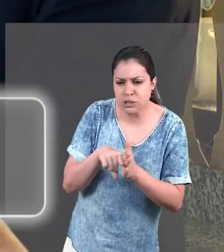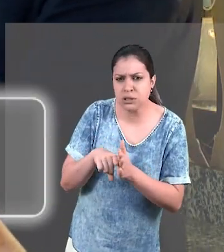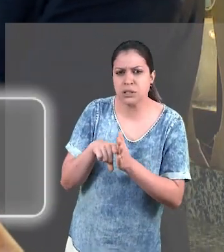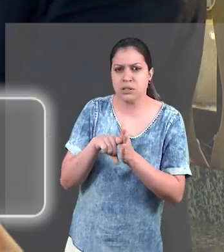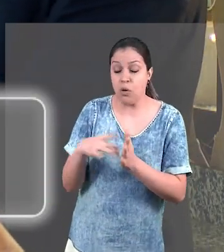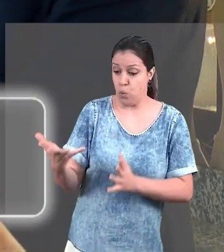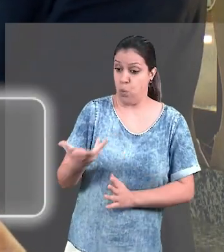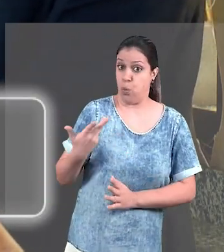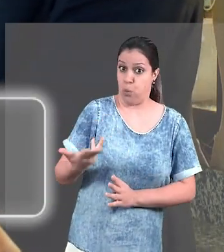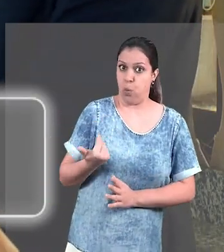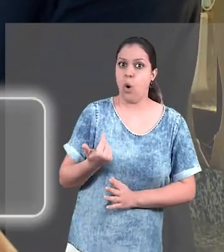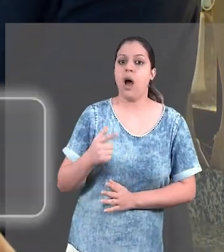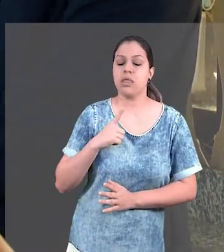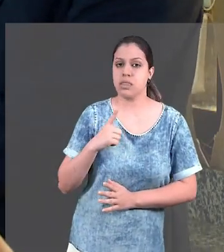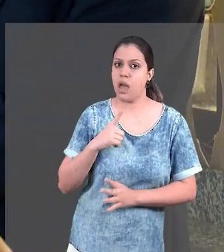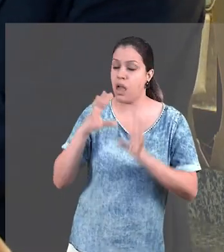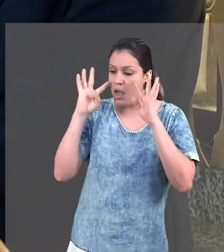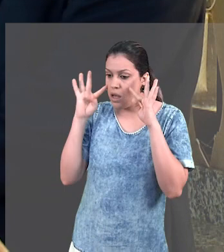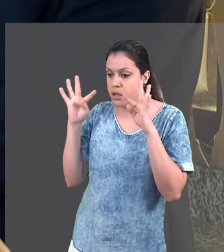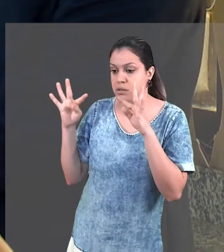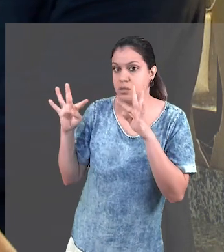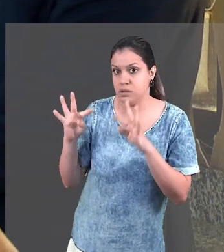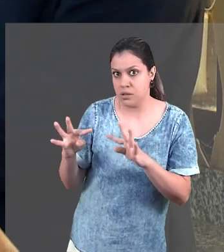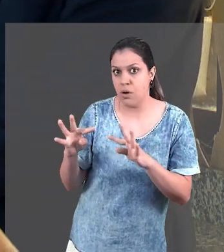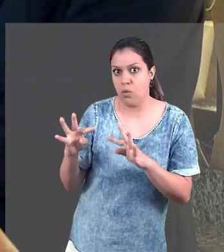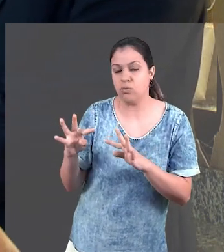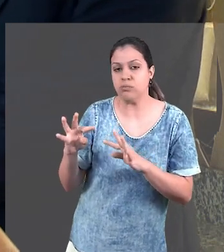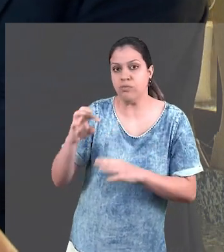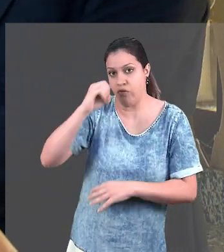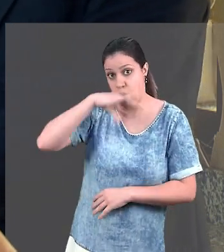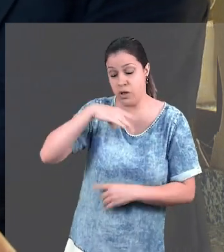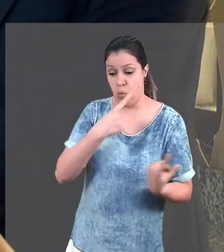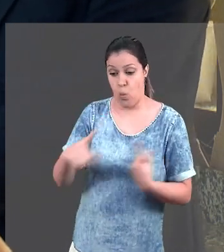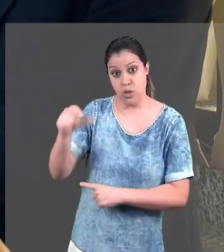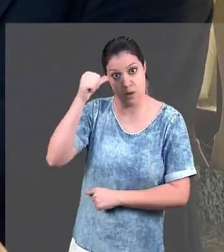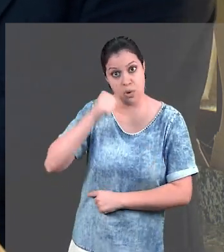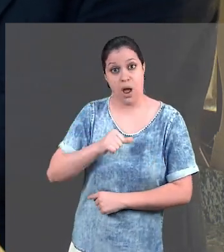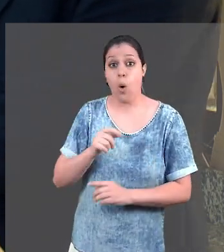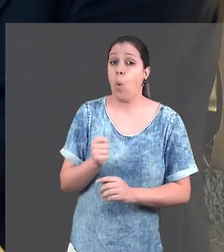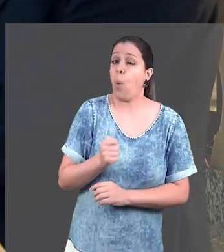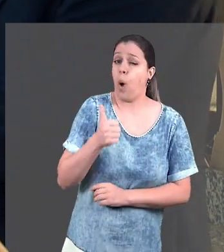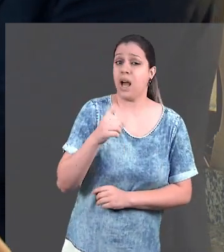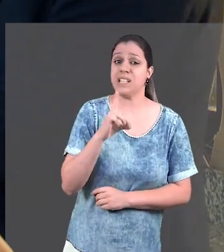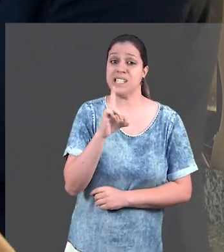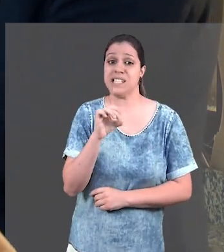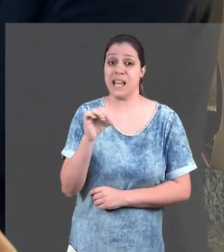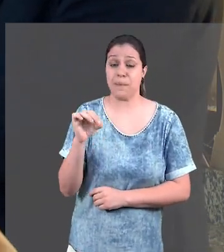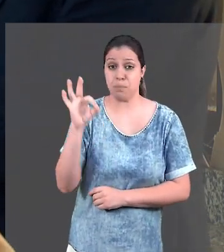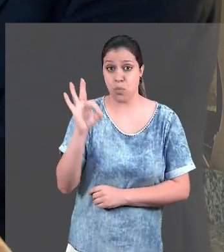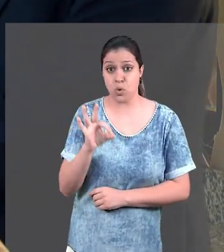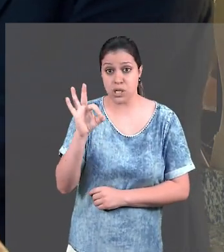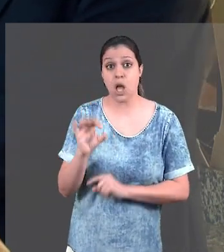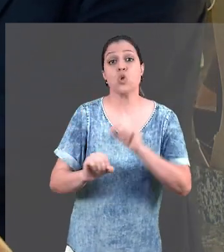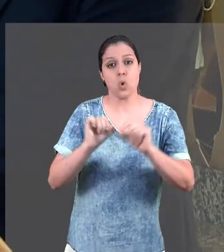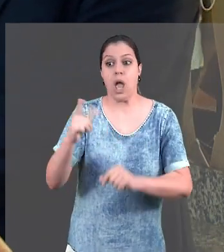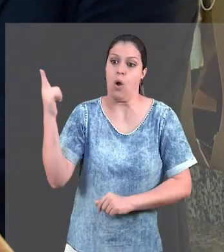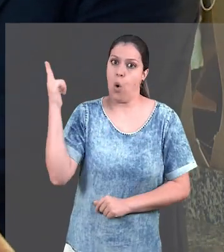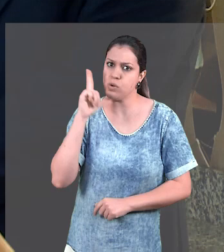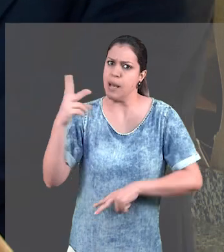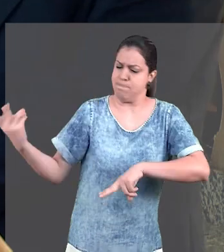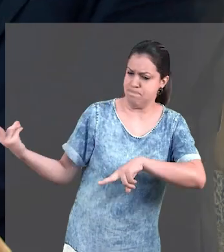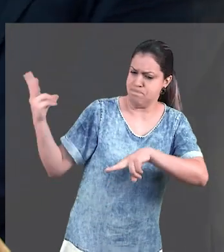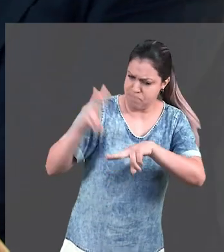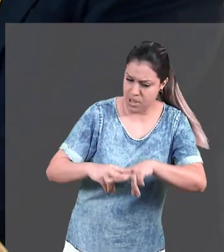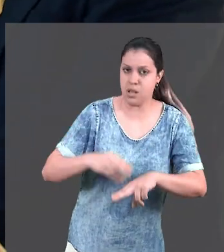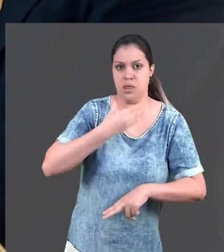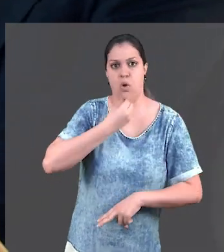olhar diferenciado desses casos de feminicídio e isso colabora para a gente ter quase 100% de autoria de